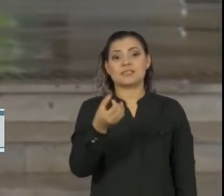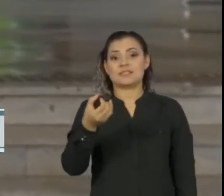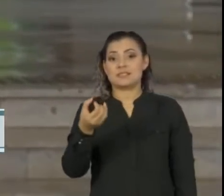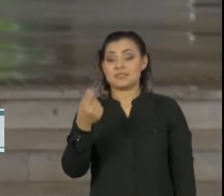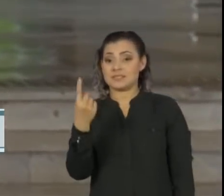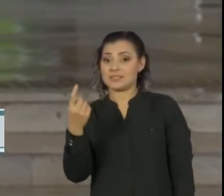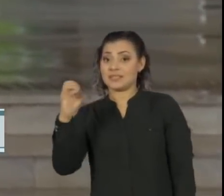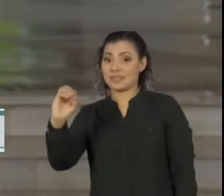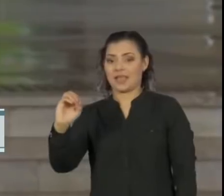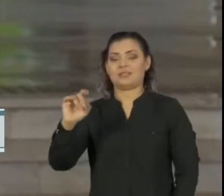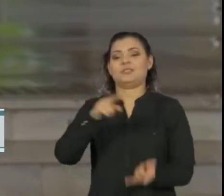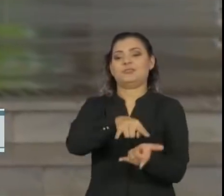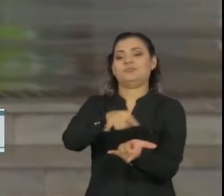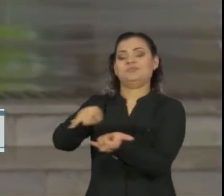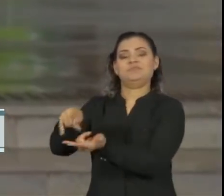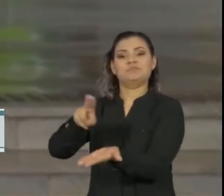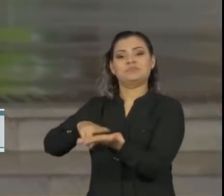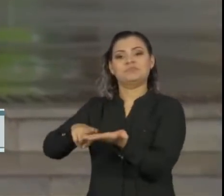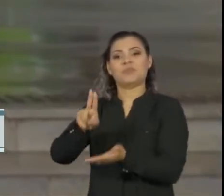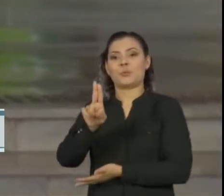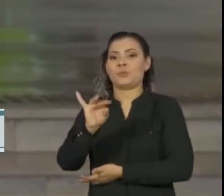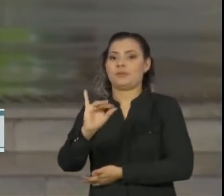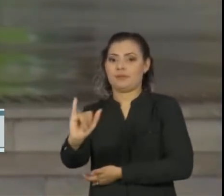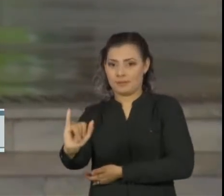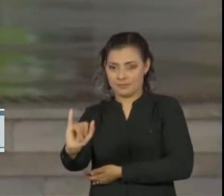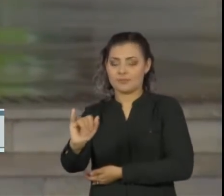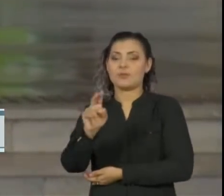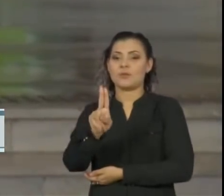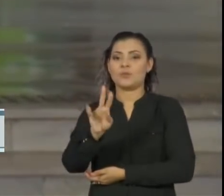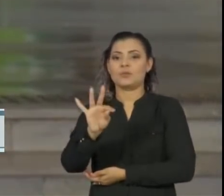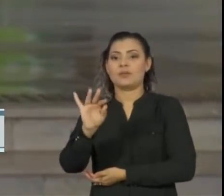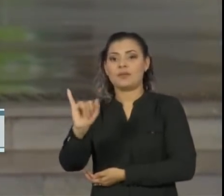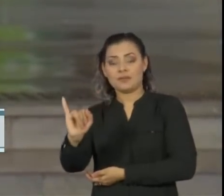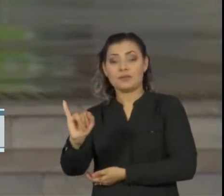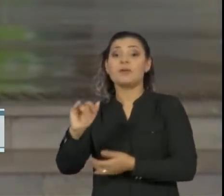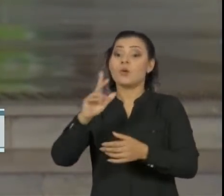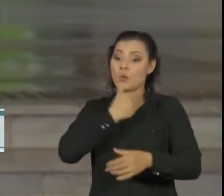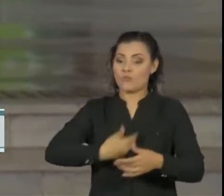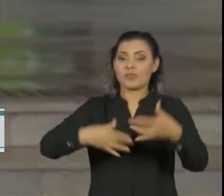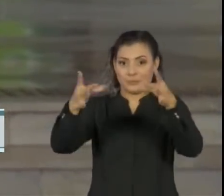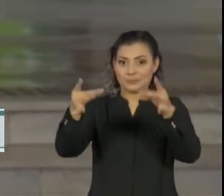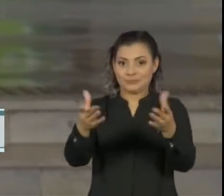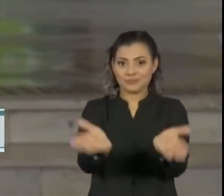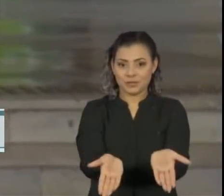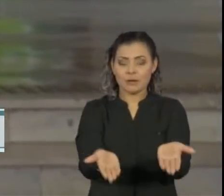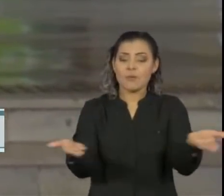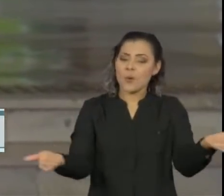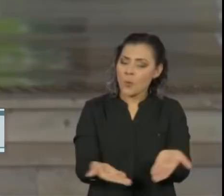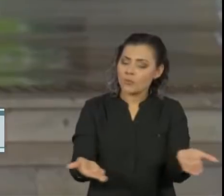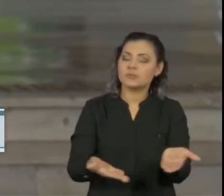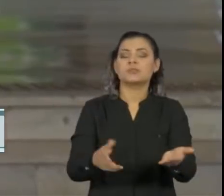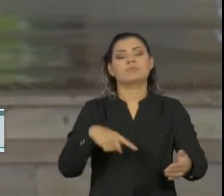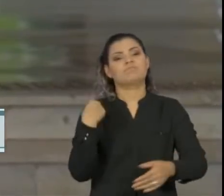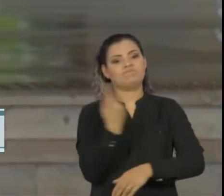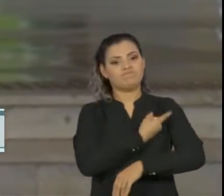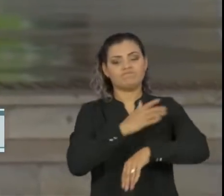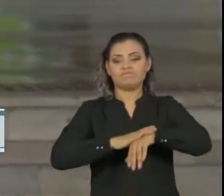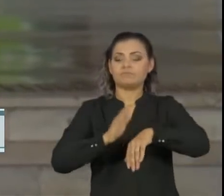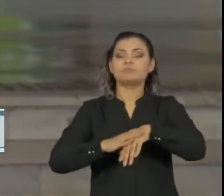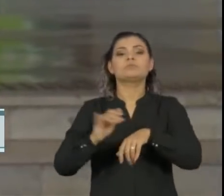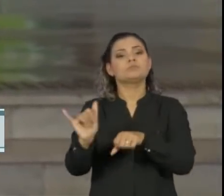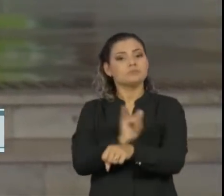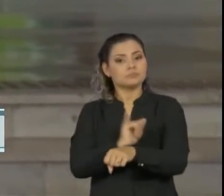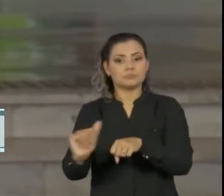7.610 leitos de UTI, como falou o senhor governador. Para o dia de hoje, estaremos com